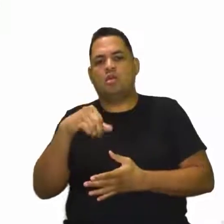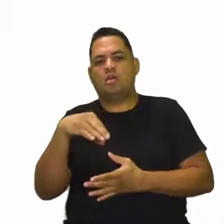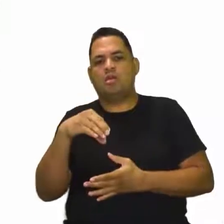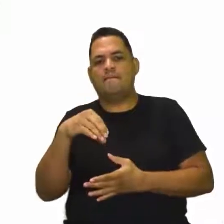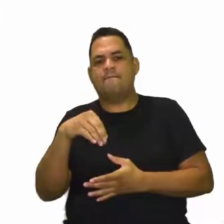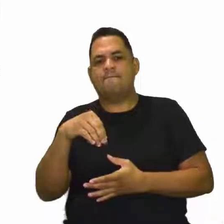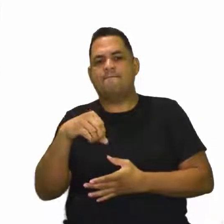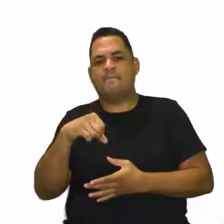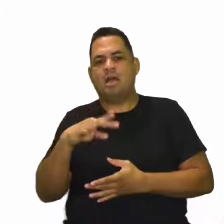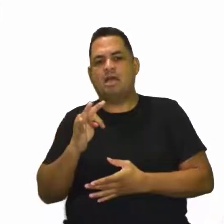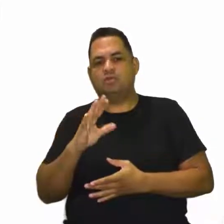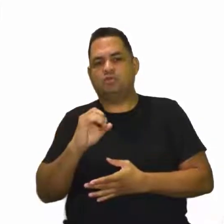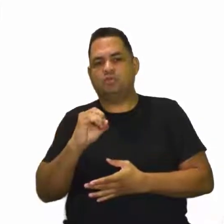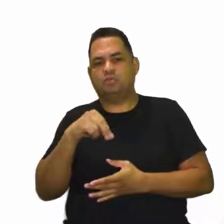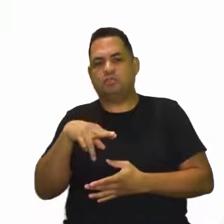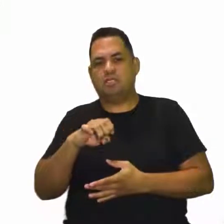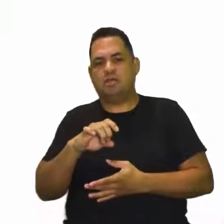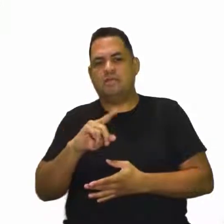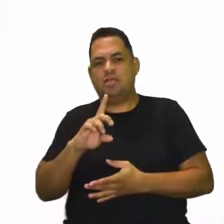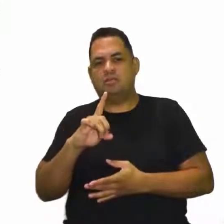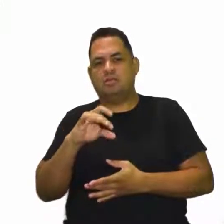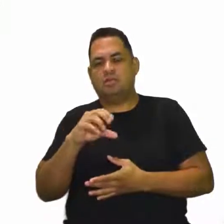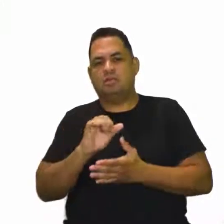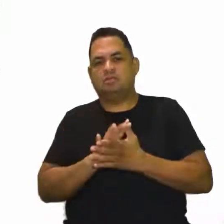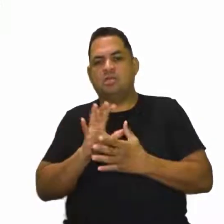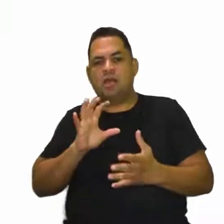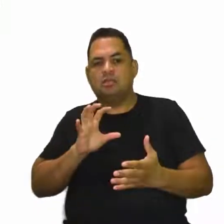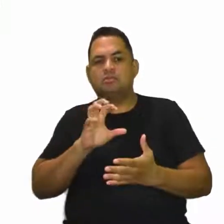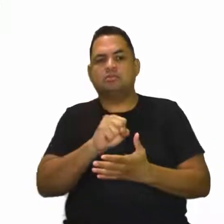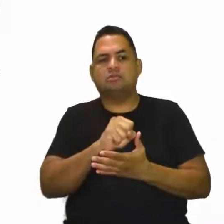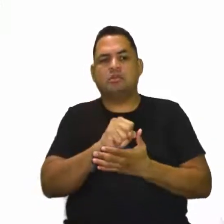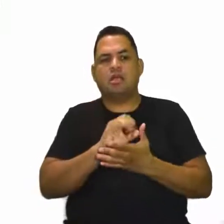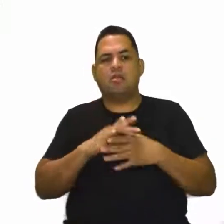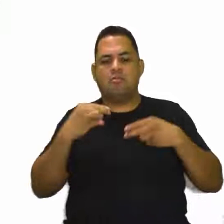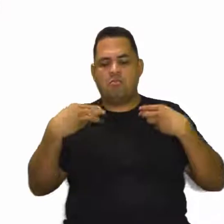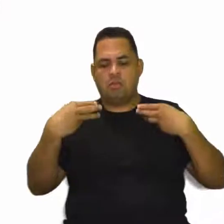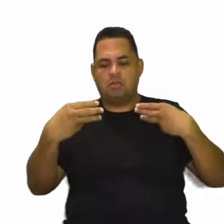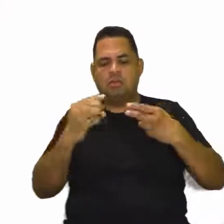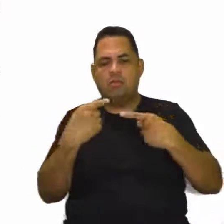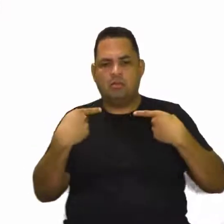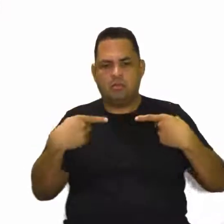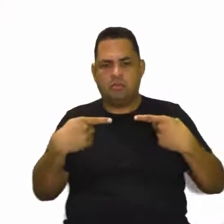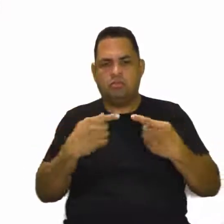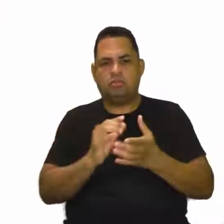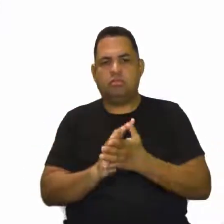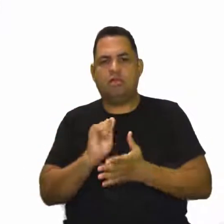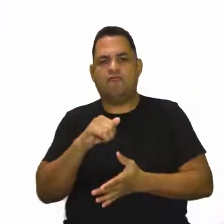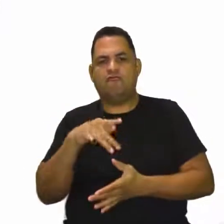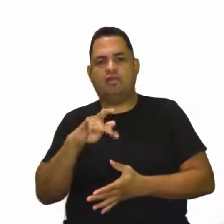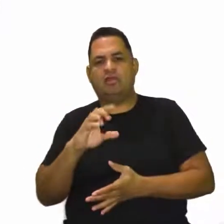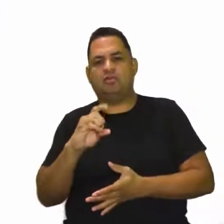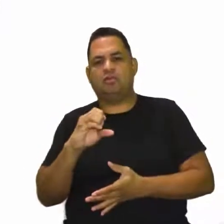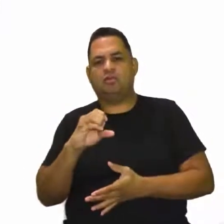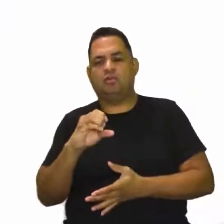Sena Madureira, eles irão atacar o ministro da guerra, que era o Alfredo Chaves.